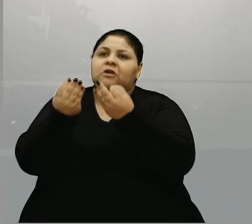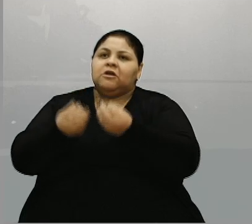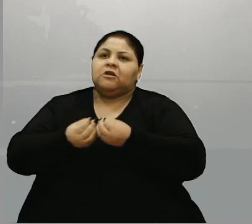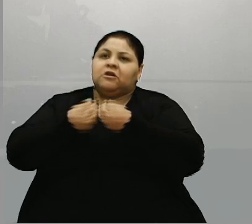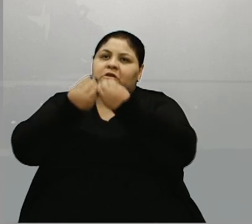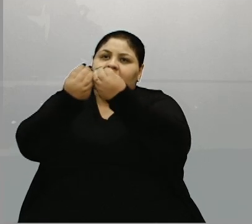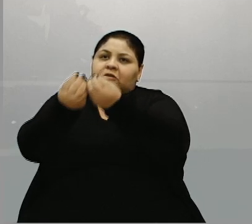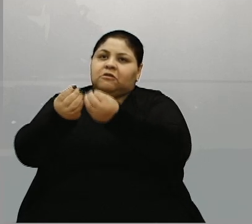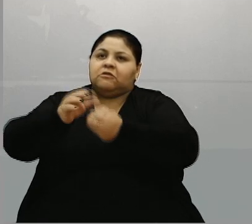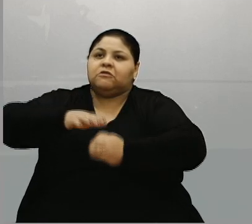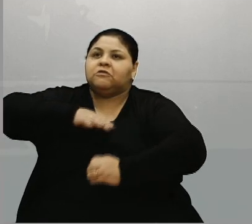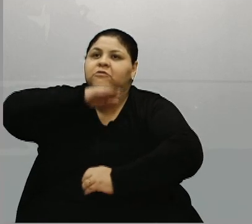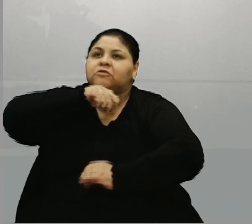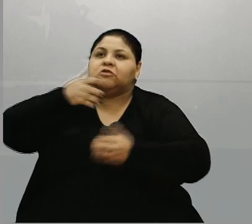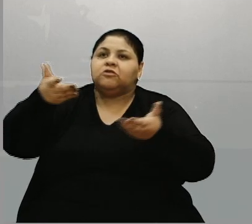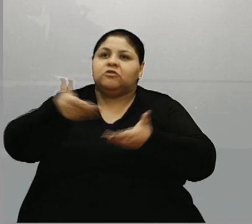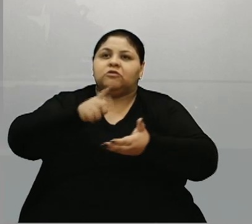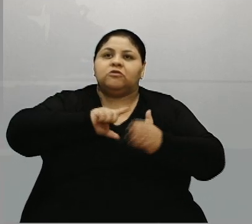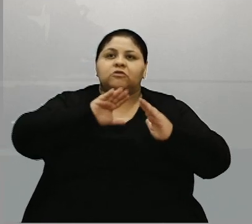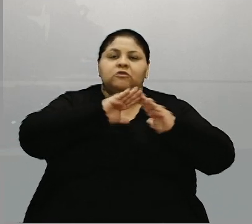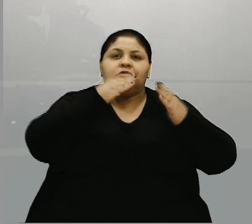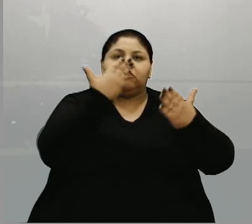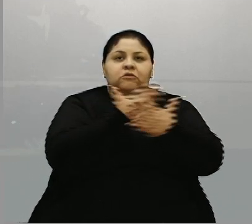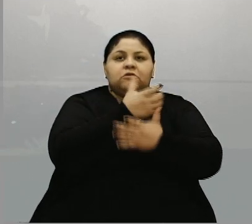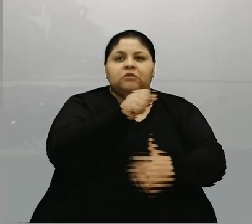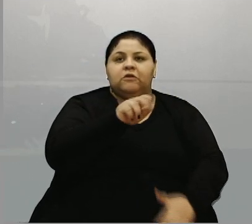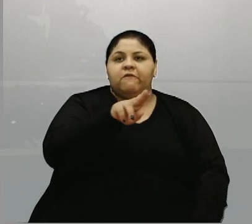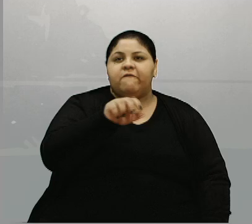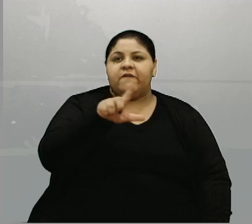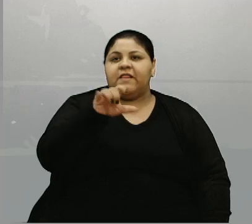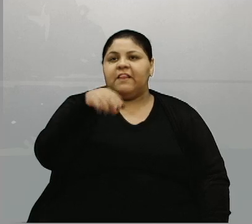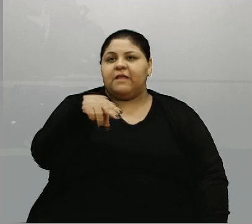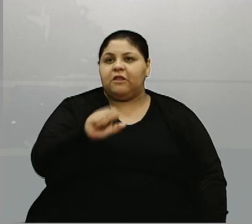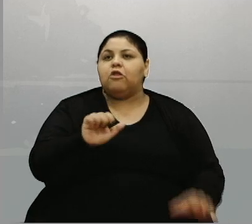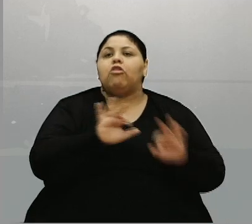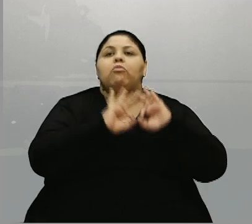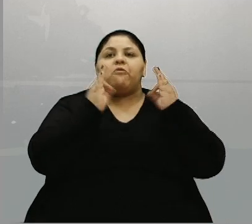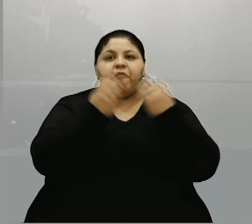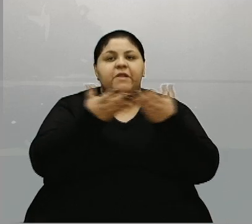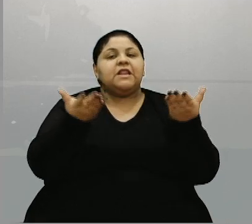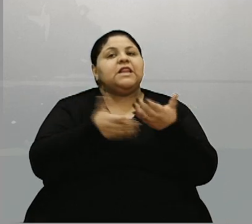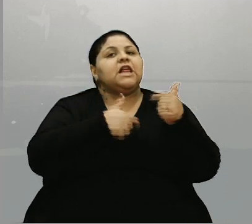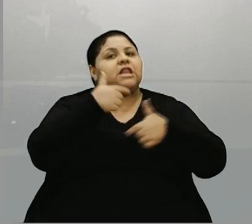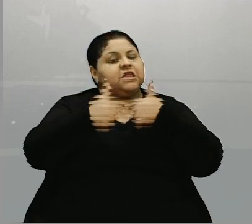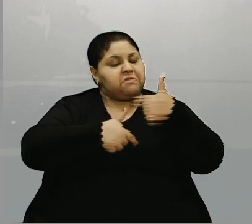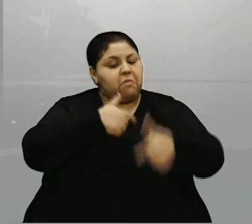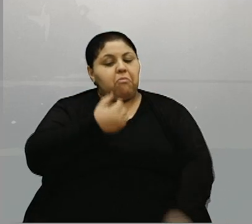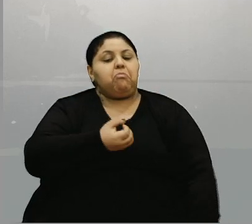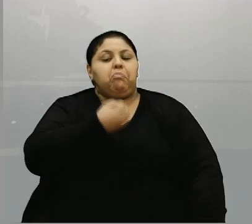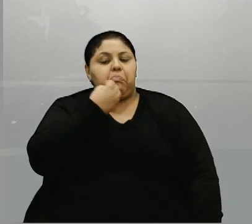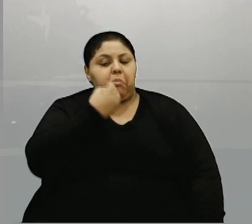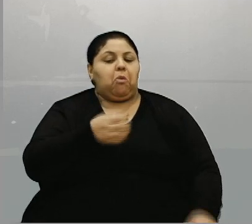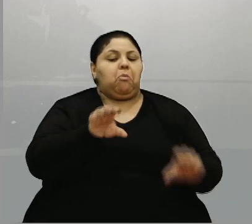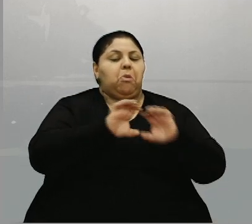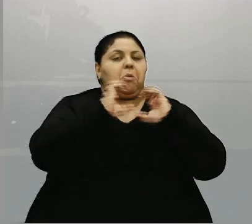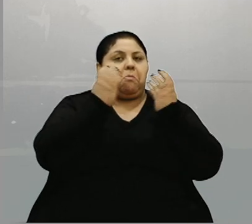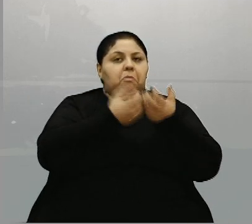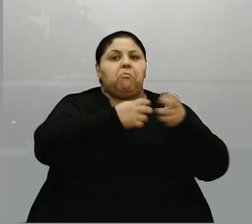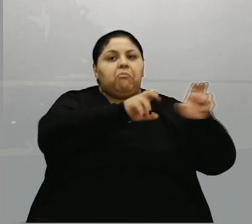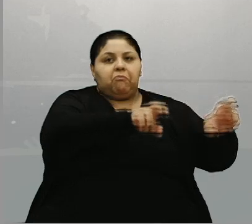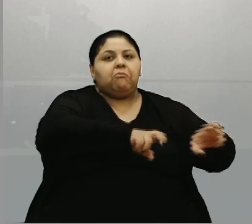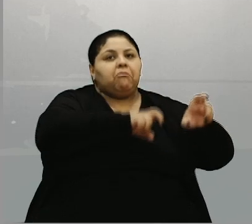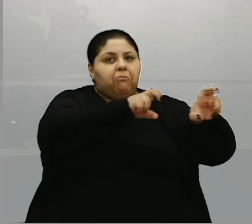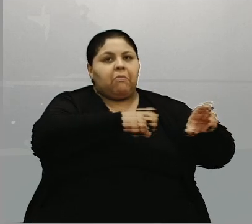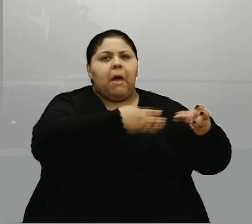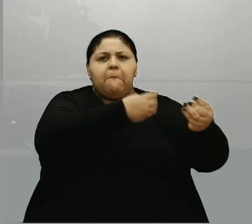as terras onde hoje existe o Colégio Avelino Boff. Então é uma família que já vem fazendo benemerência para a comunidade de Fazenda Souza já há